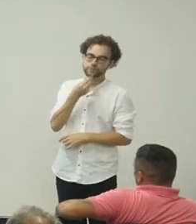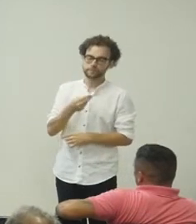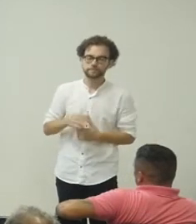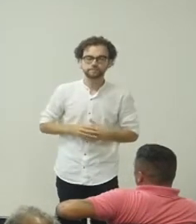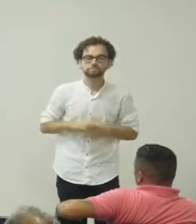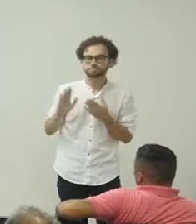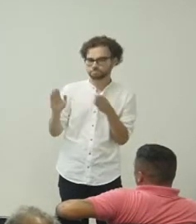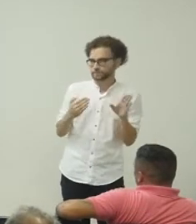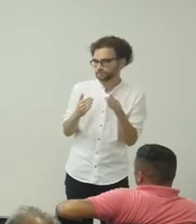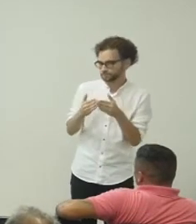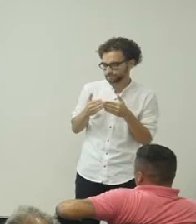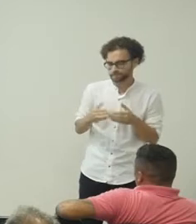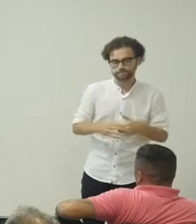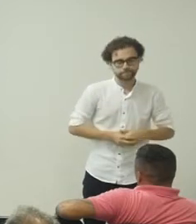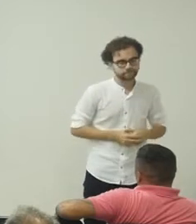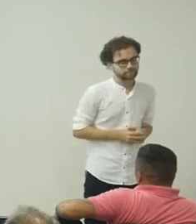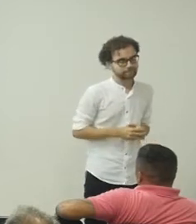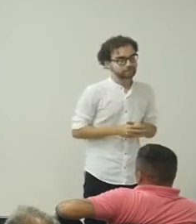passar, por favor.